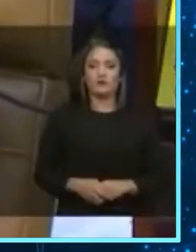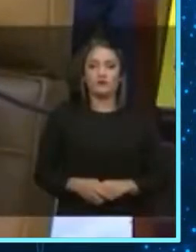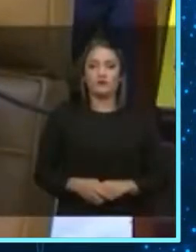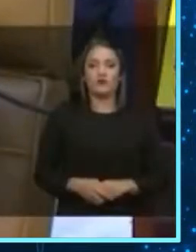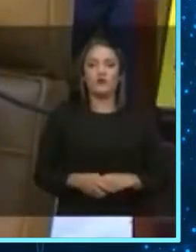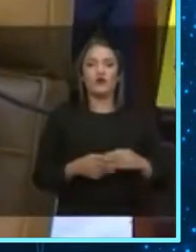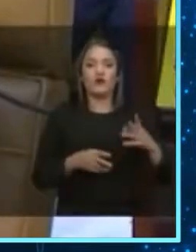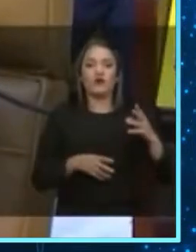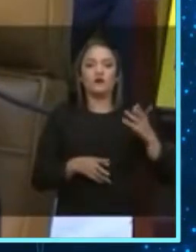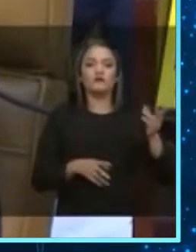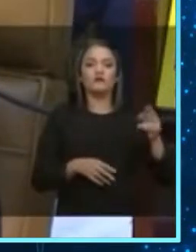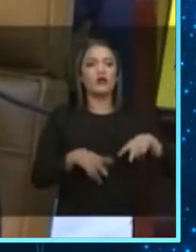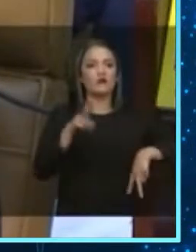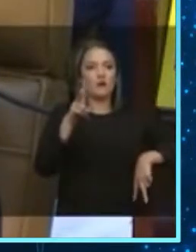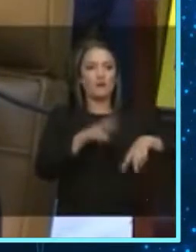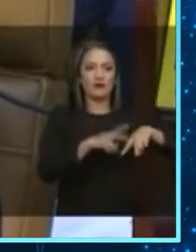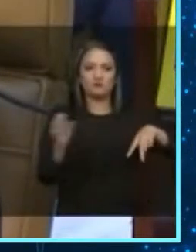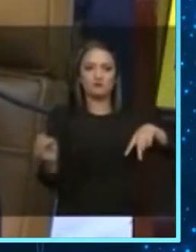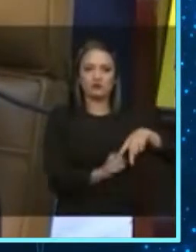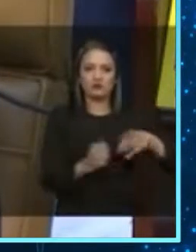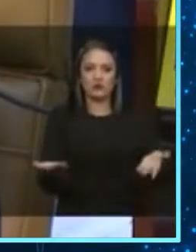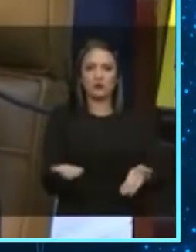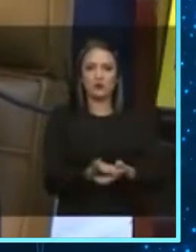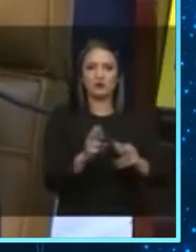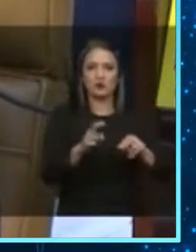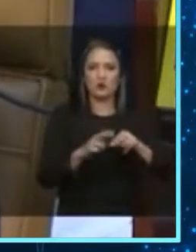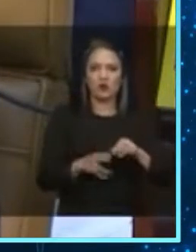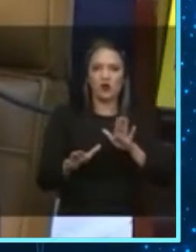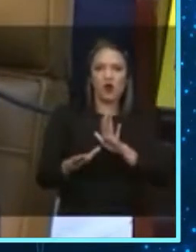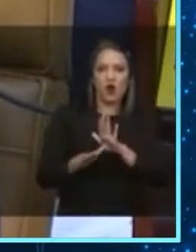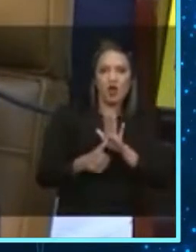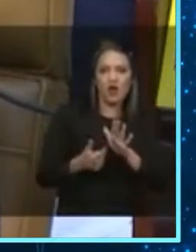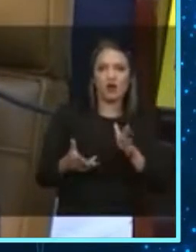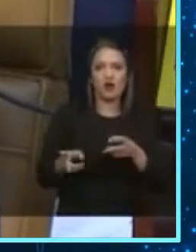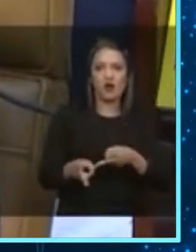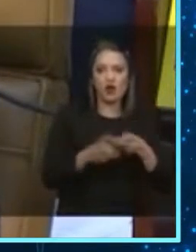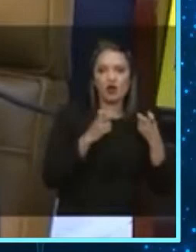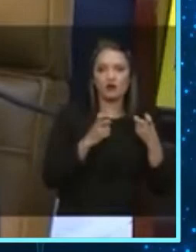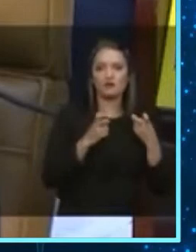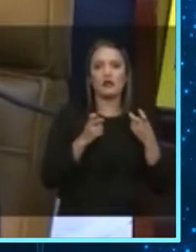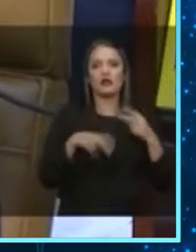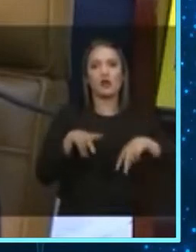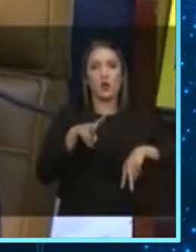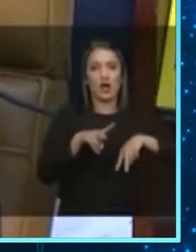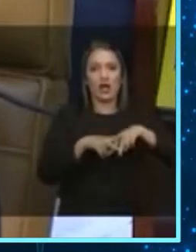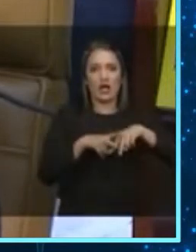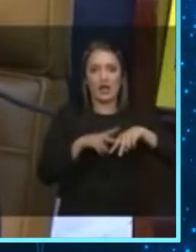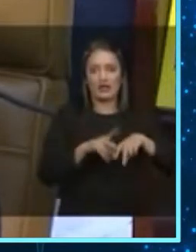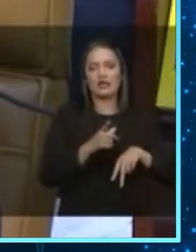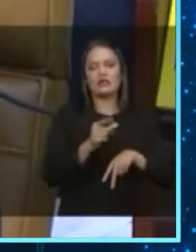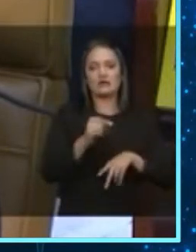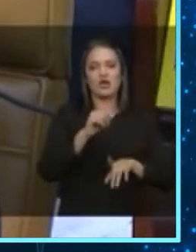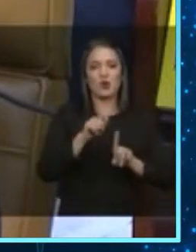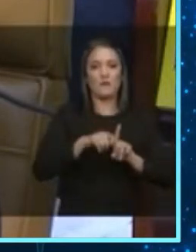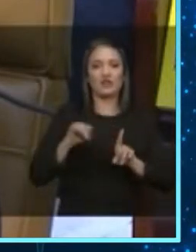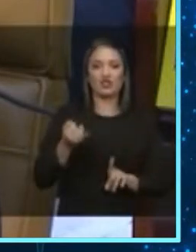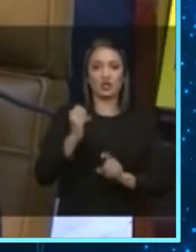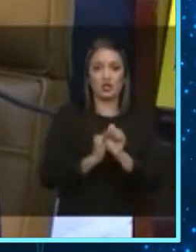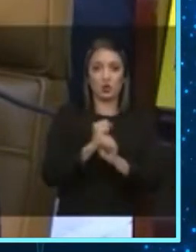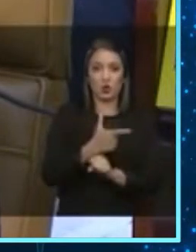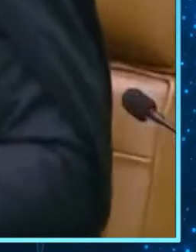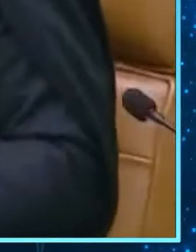Senado com justiça para todos, e é por isso que eu sou candidato a presidente e peço o apoio dos brasileiros para contactarem de forma